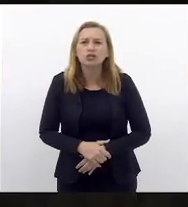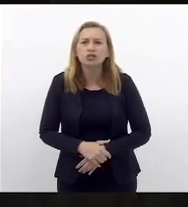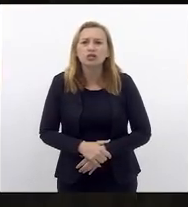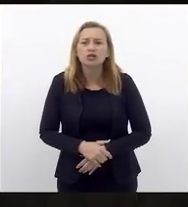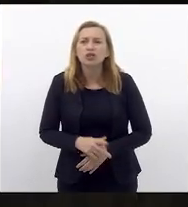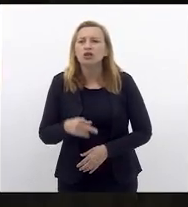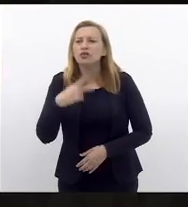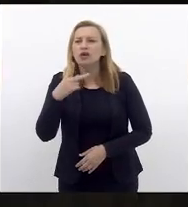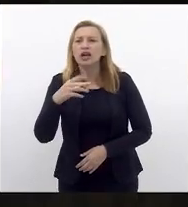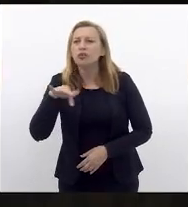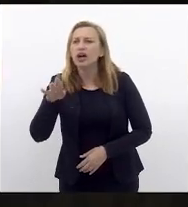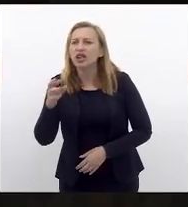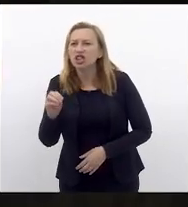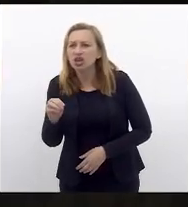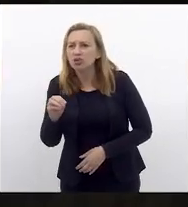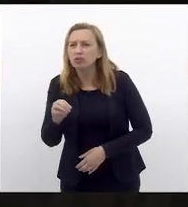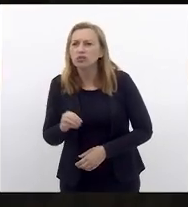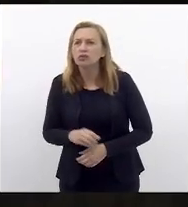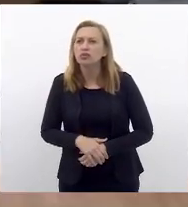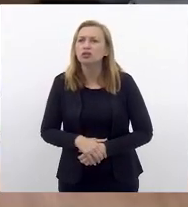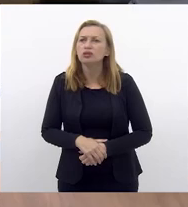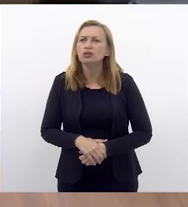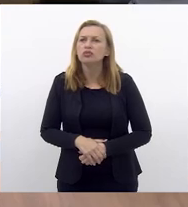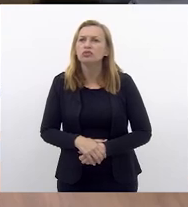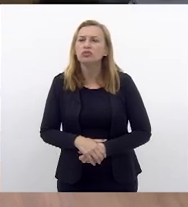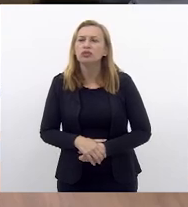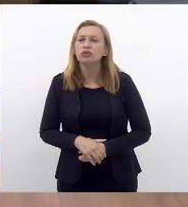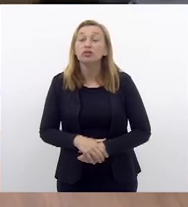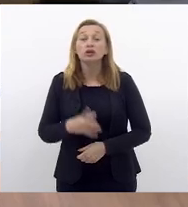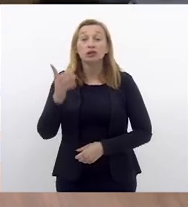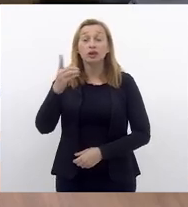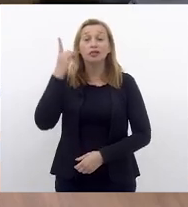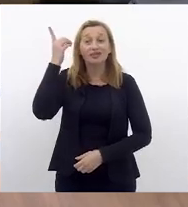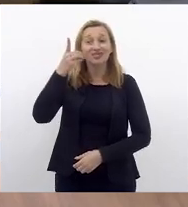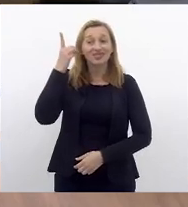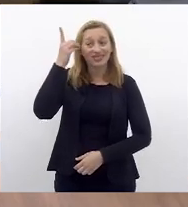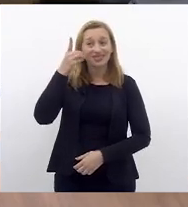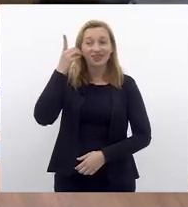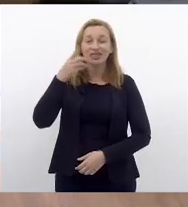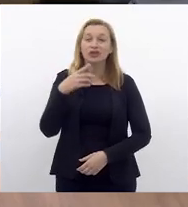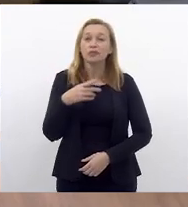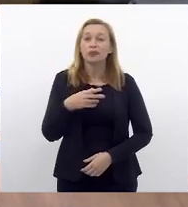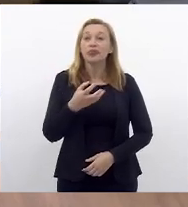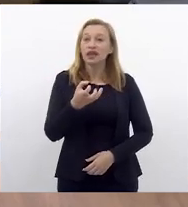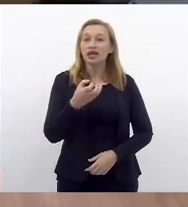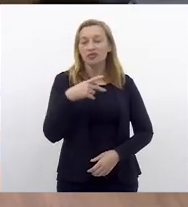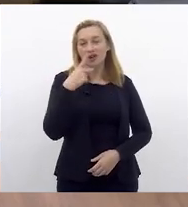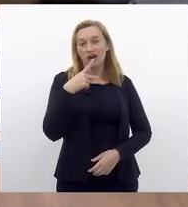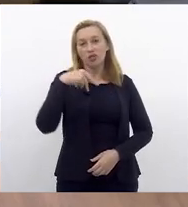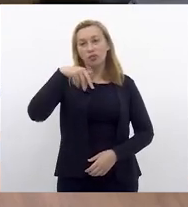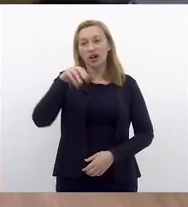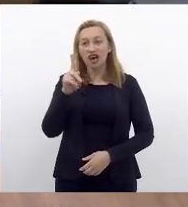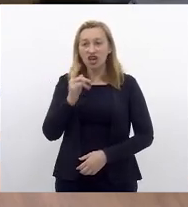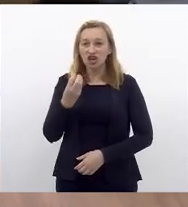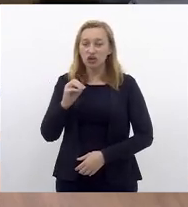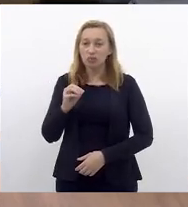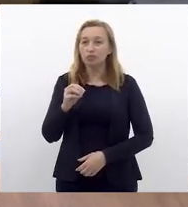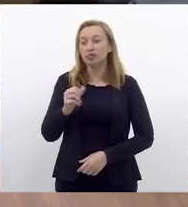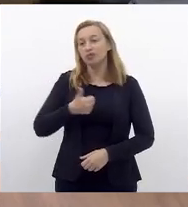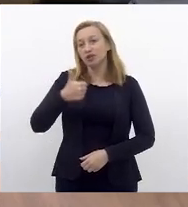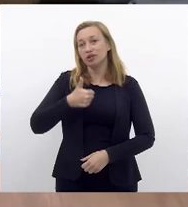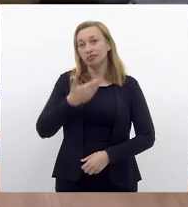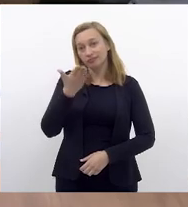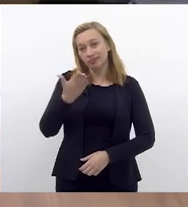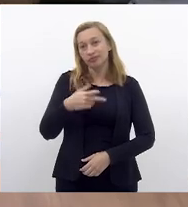com o Marquinhos aí, André. Deixa eu falar com o Marquinhos. Deputado, ele quer falar com o Marquinho primeiro. Para o